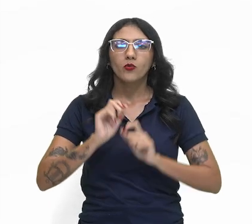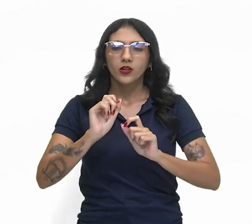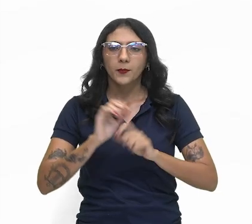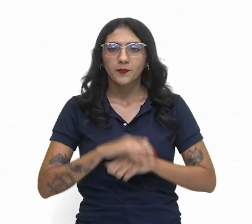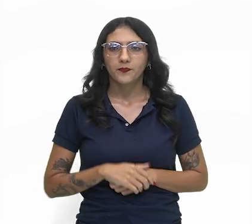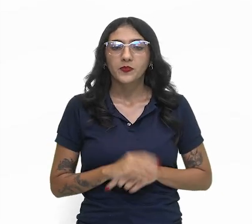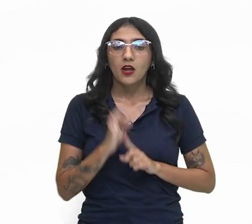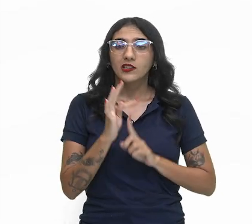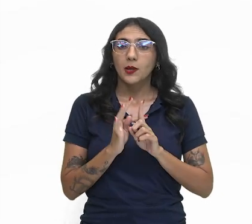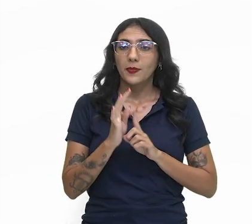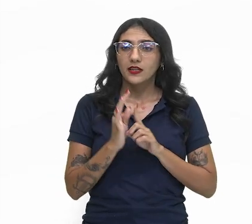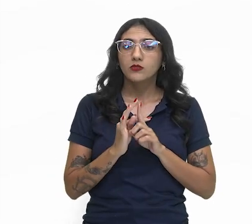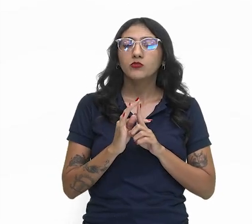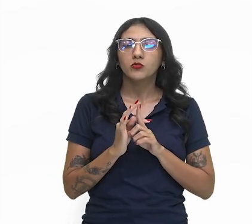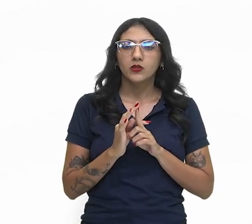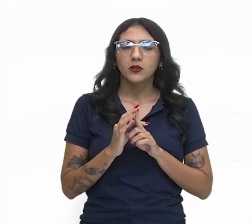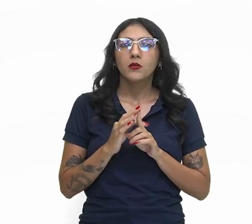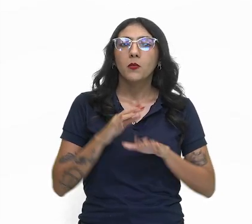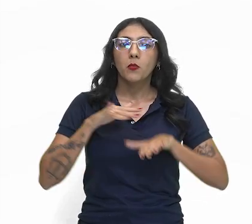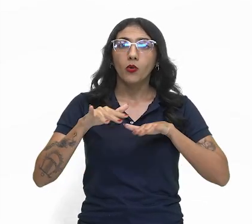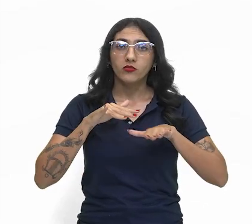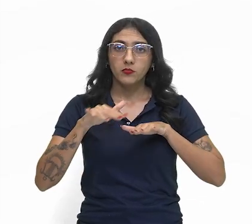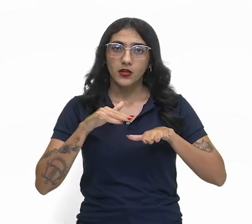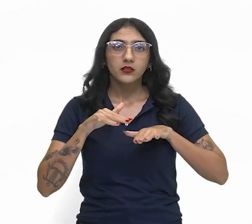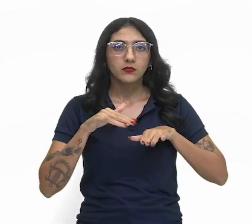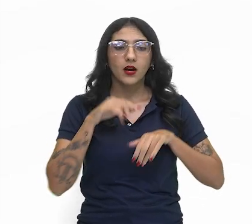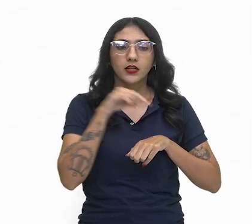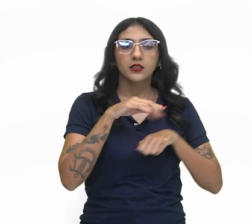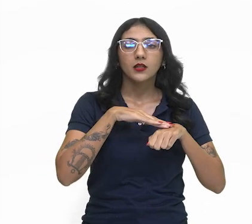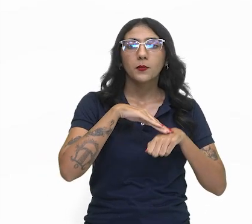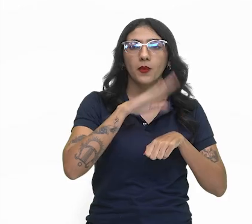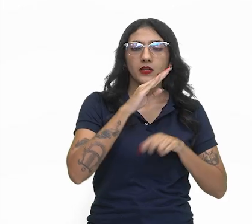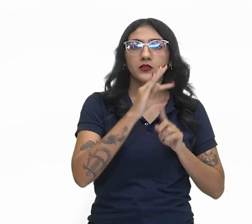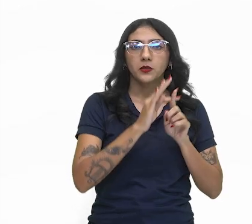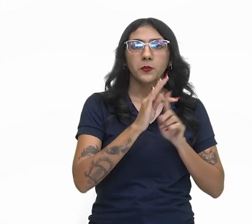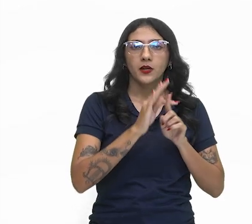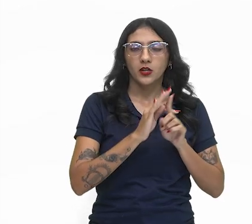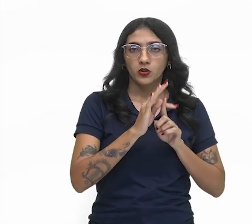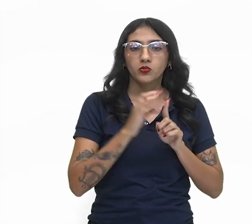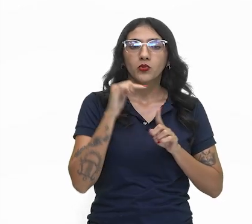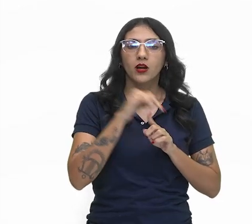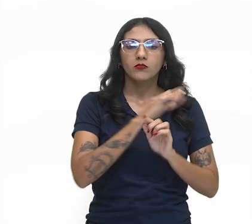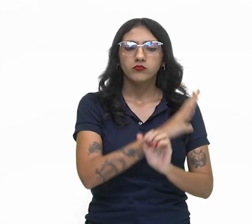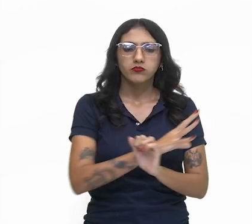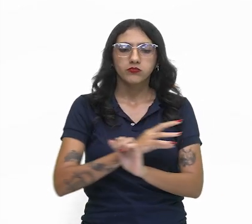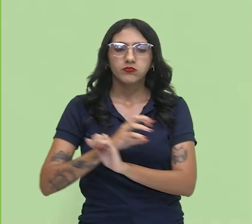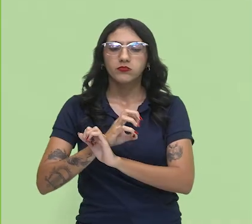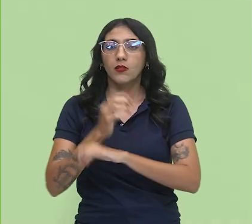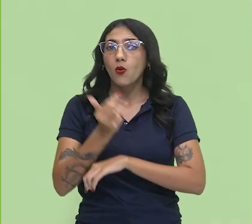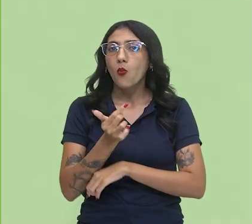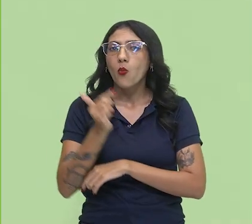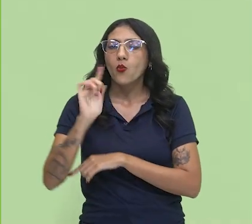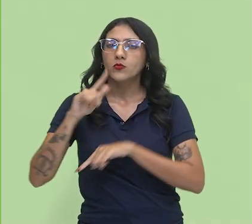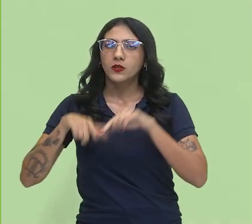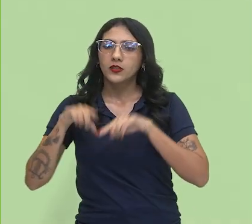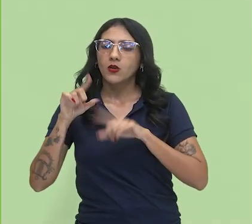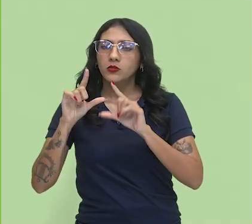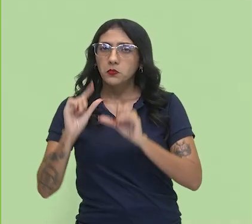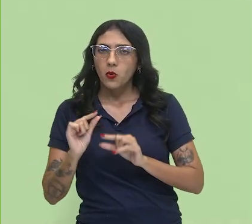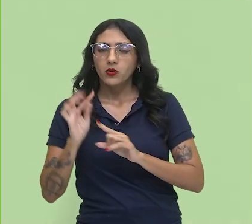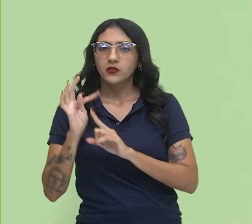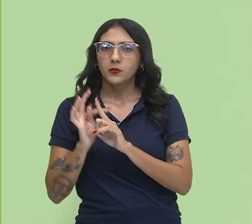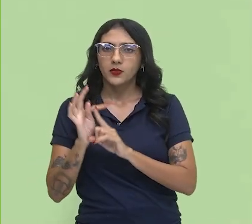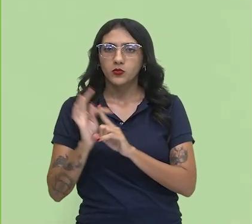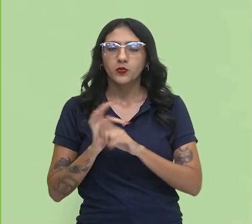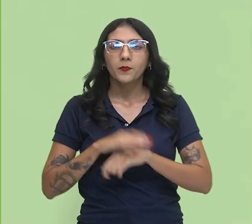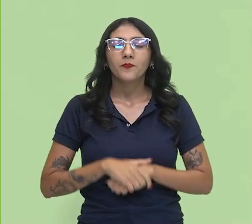térmica em movimento de um corpo de maior temperatura para um corpo de menor temperatura. Esse